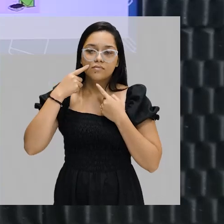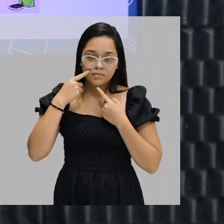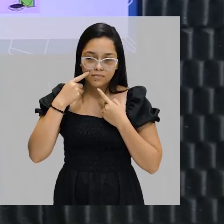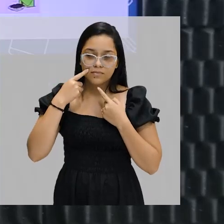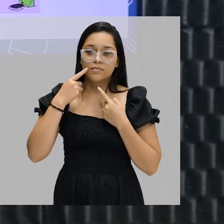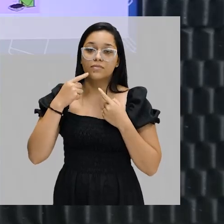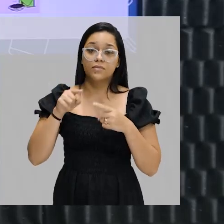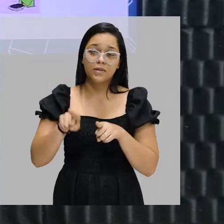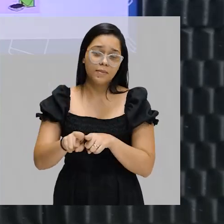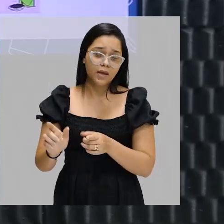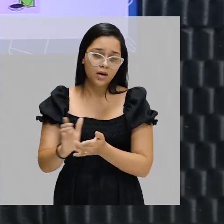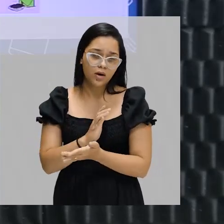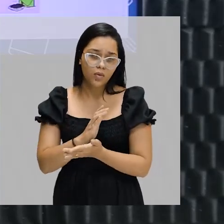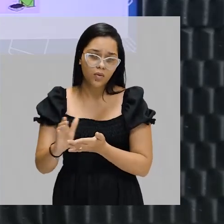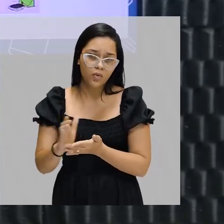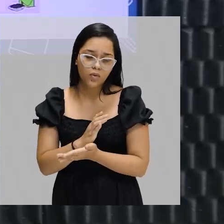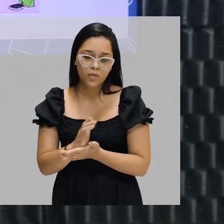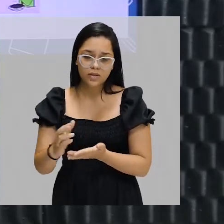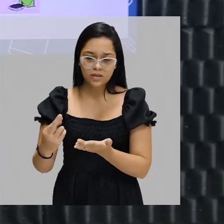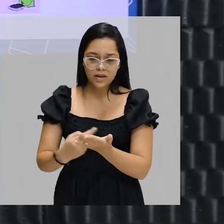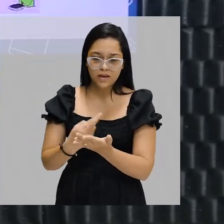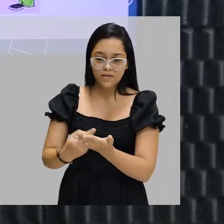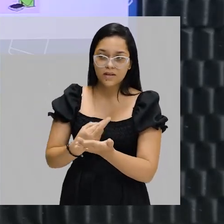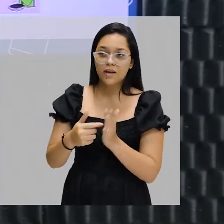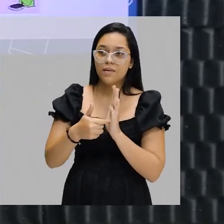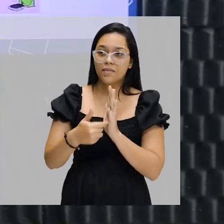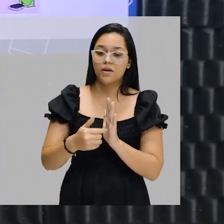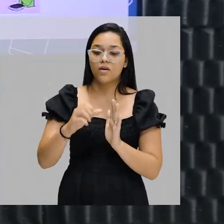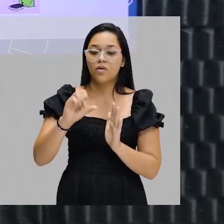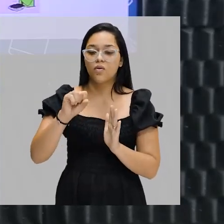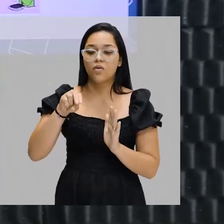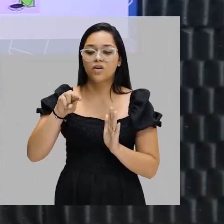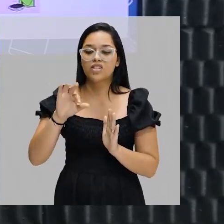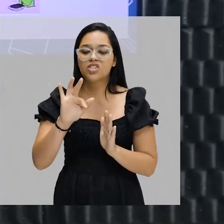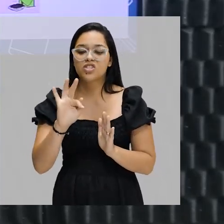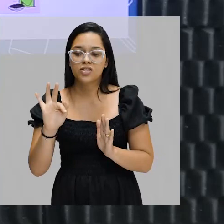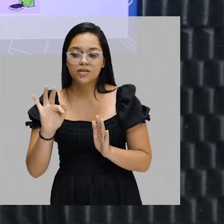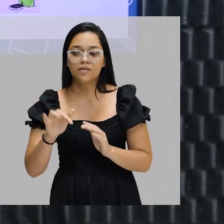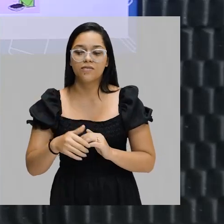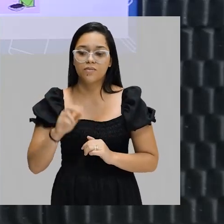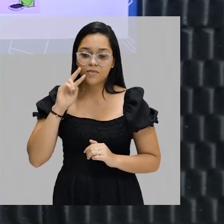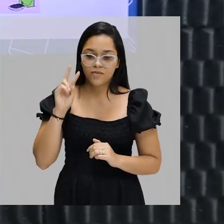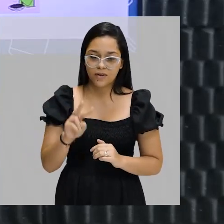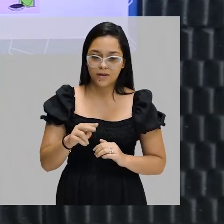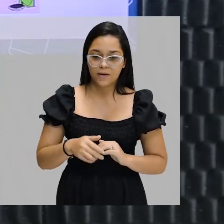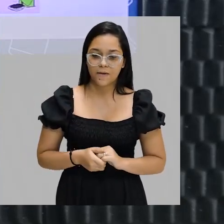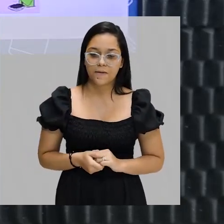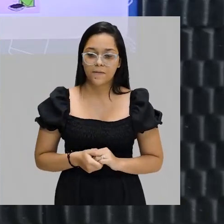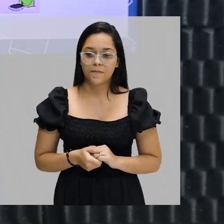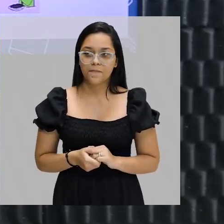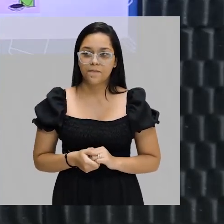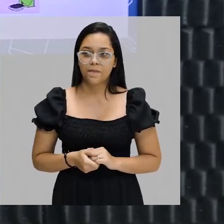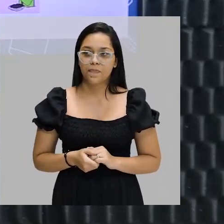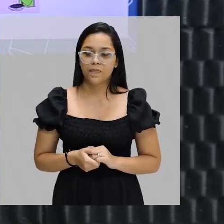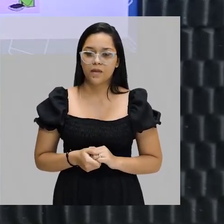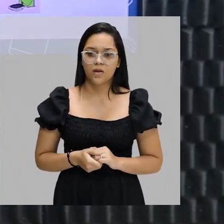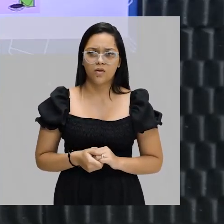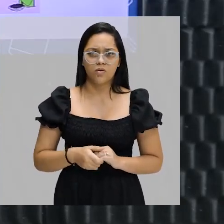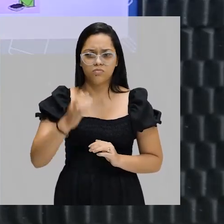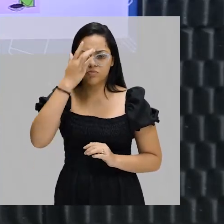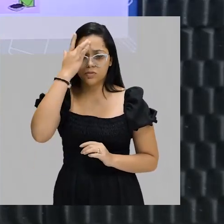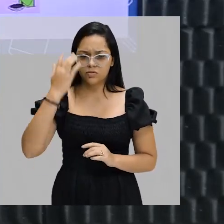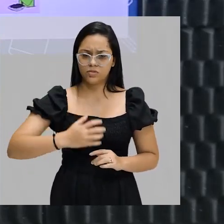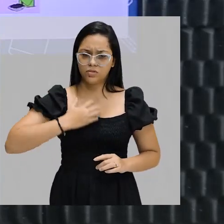e algumas revistinhas aparece o snif continua observando o cara tá com